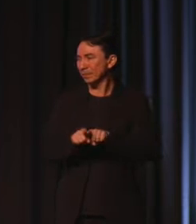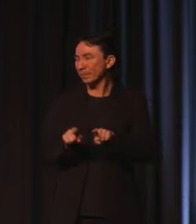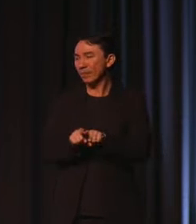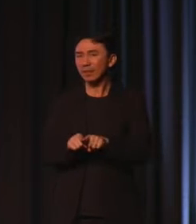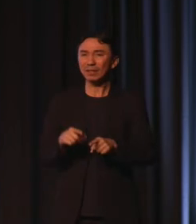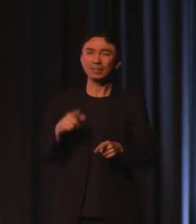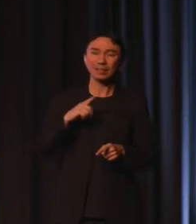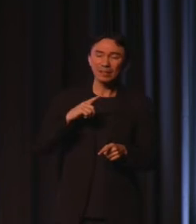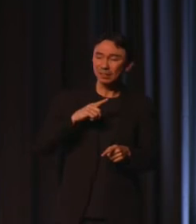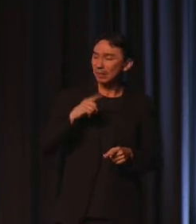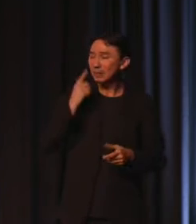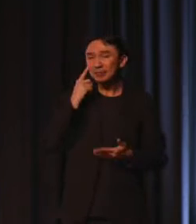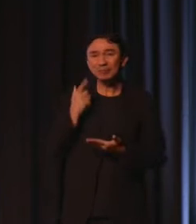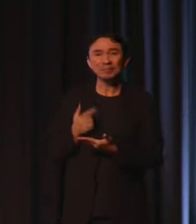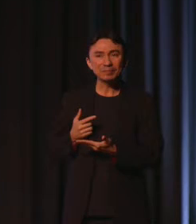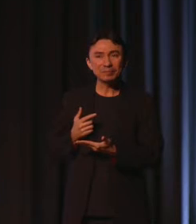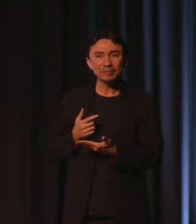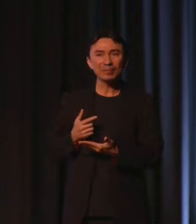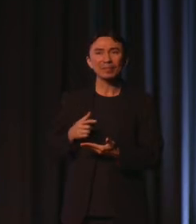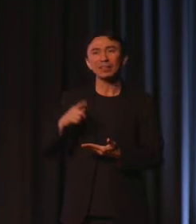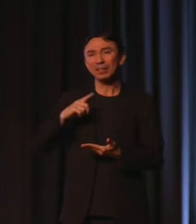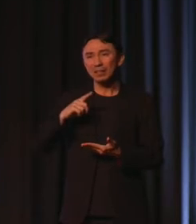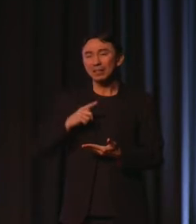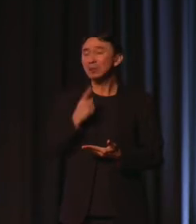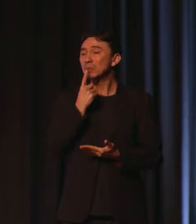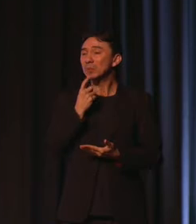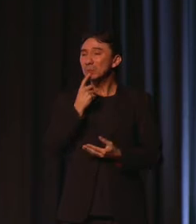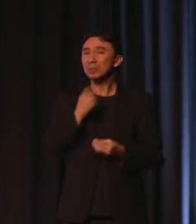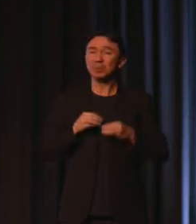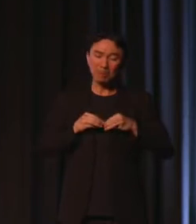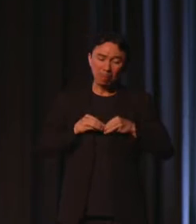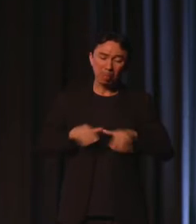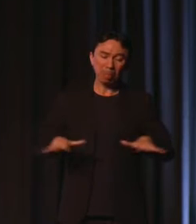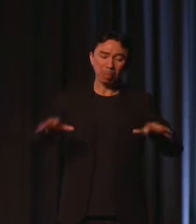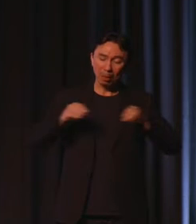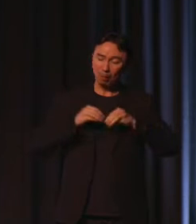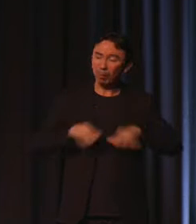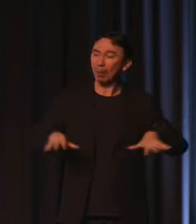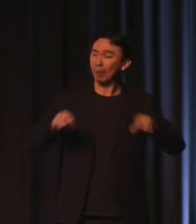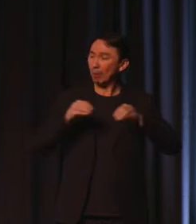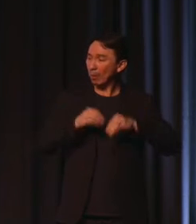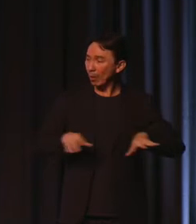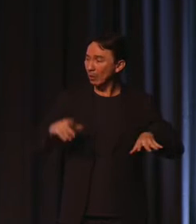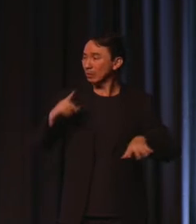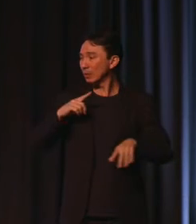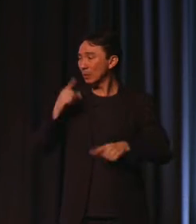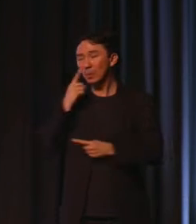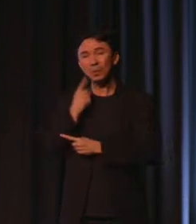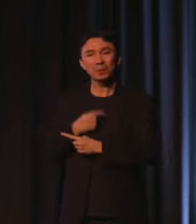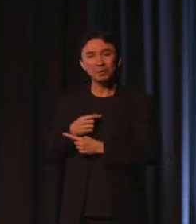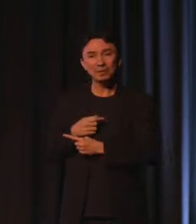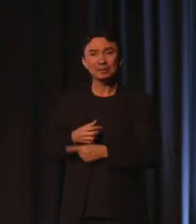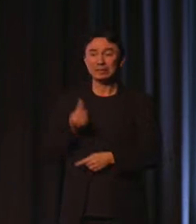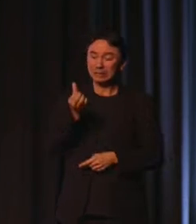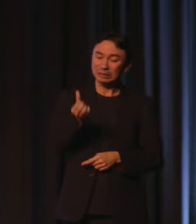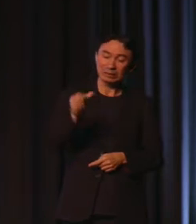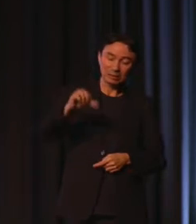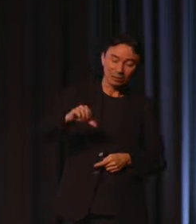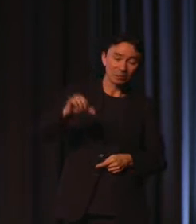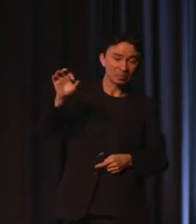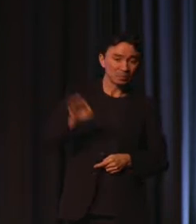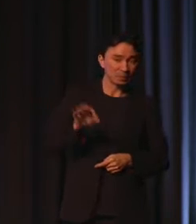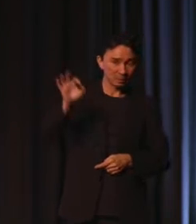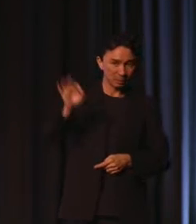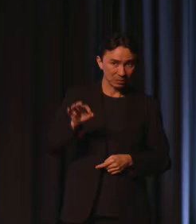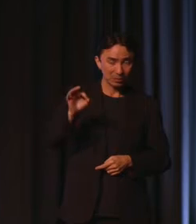percentual que teve intercorrência hemorrágica e algum tipo de sangramento nos últimos 12 meses? Então, 69% do adulto versus